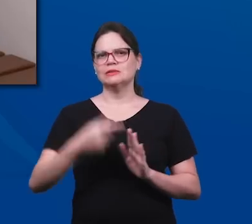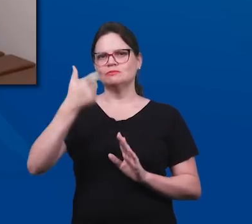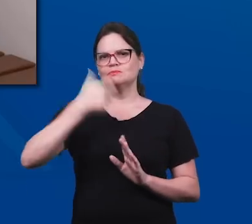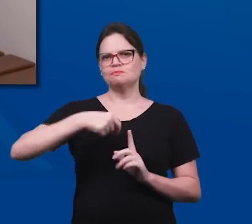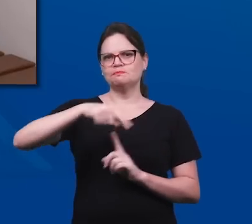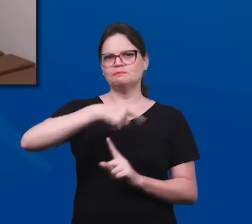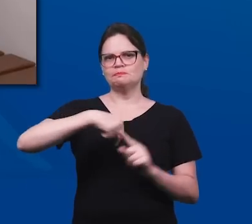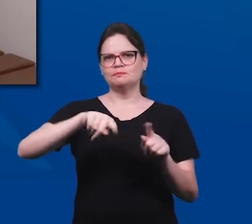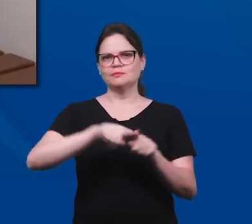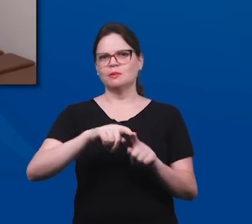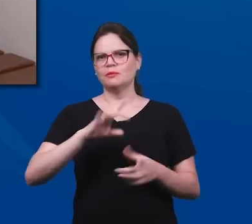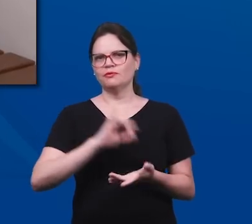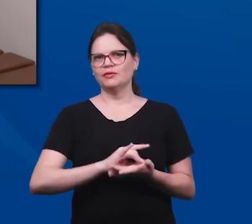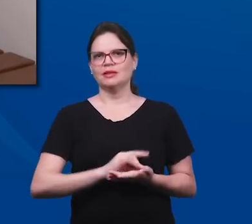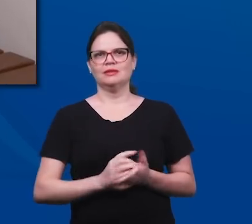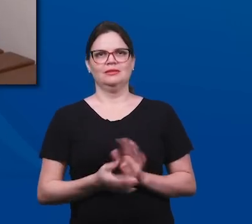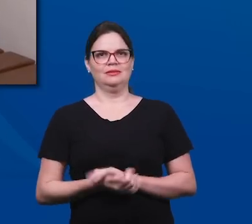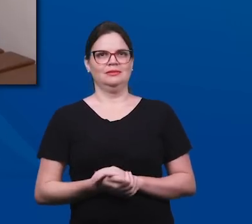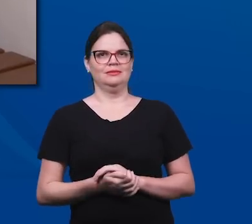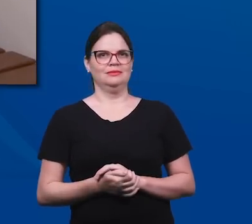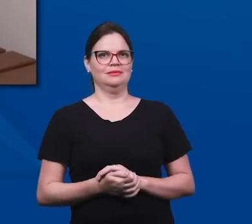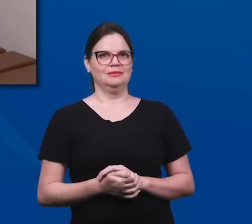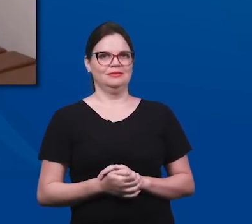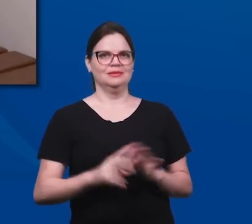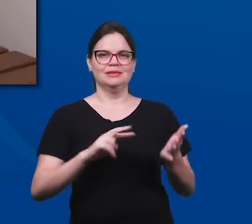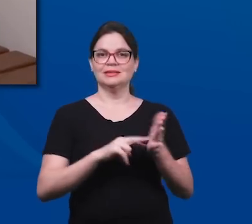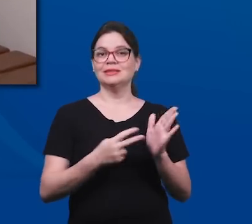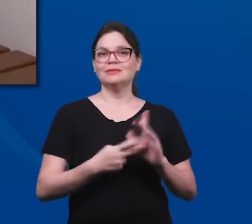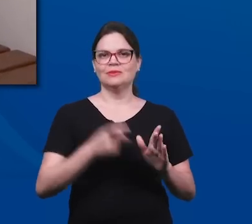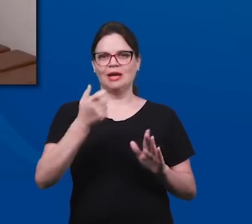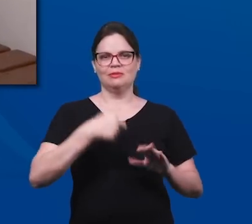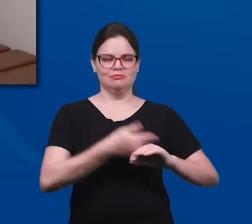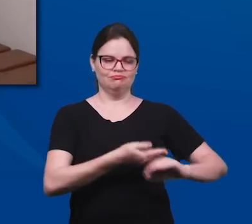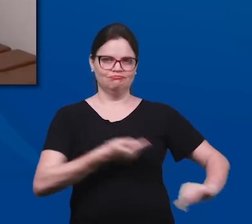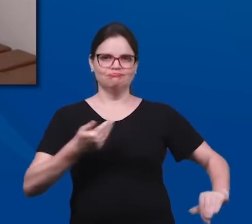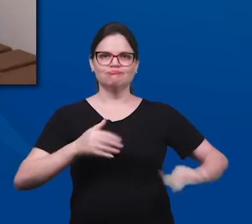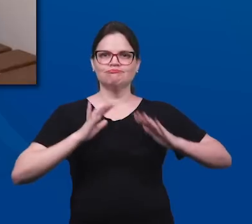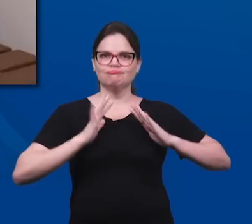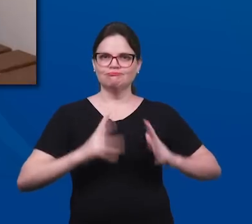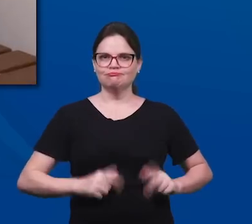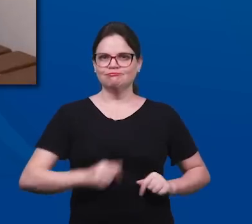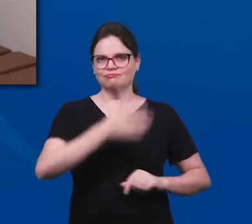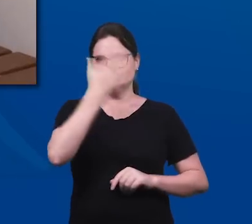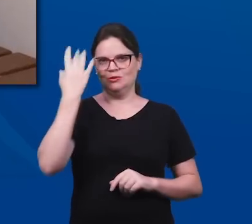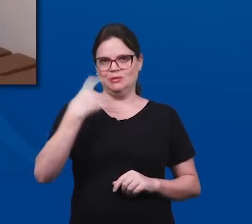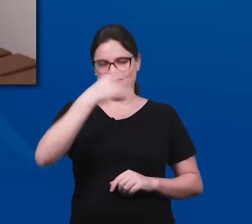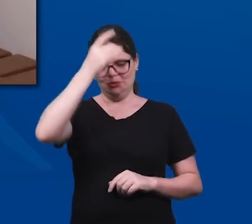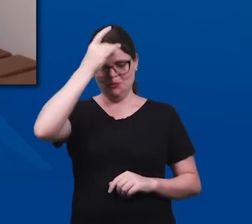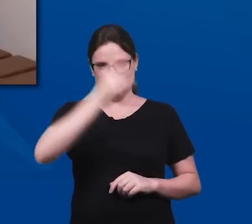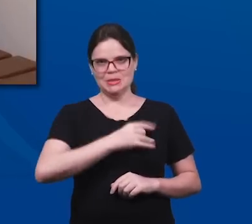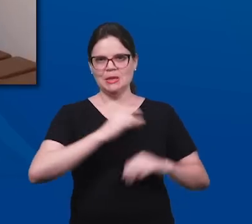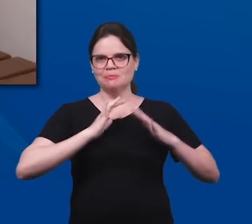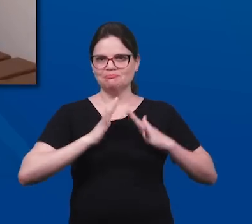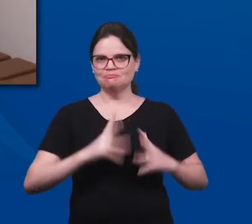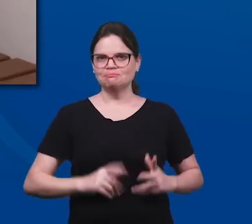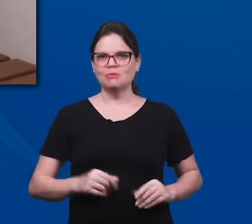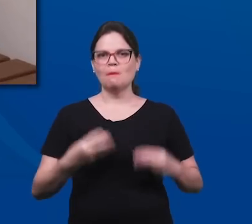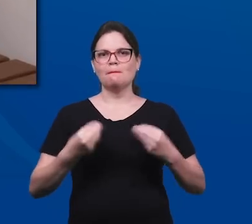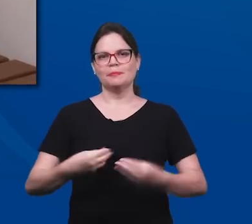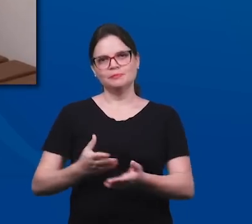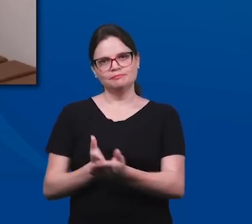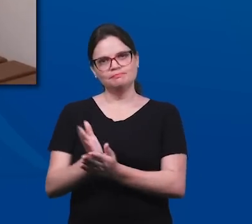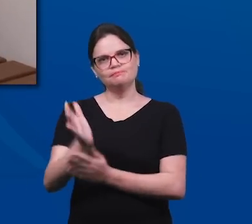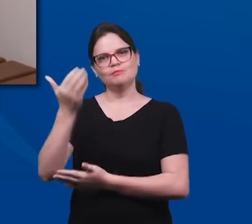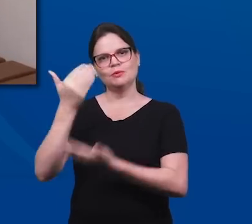santo e verdadeiro? Ser santo é ser separado pelo Espírito Santo. para